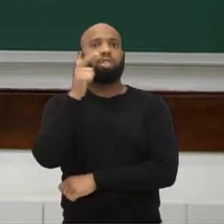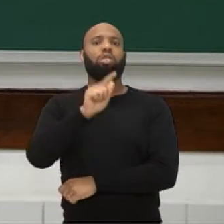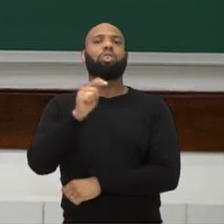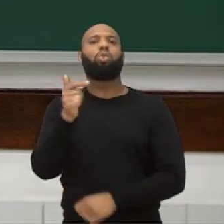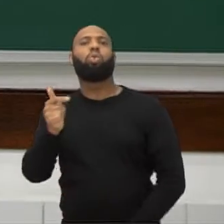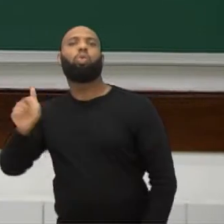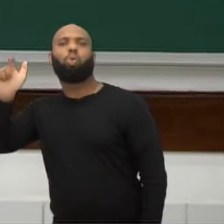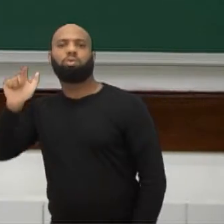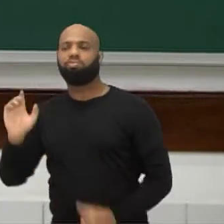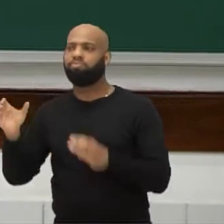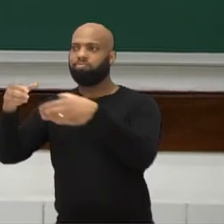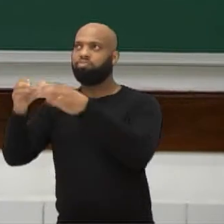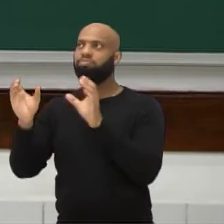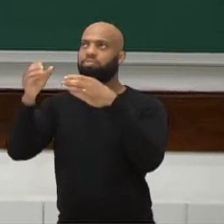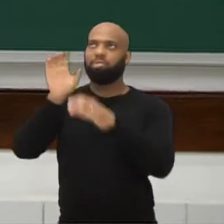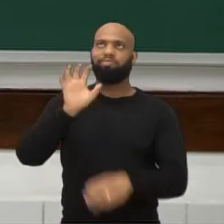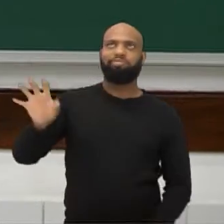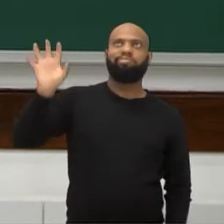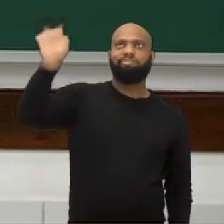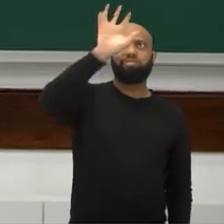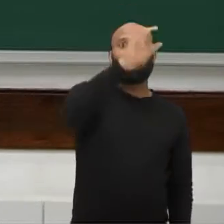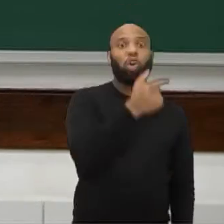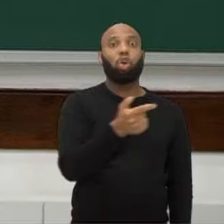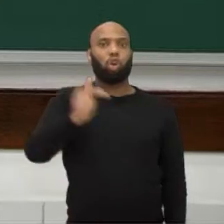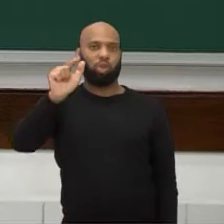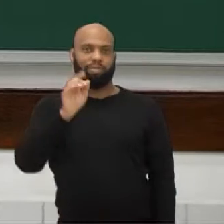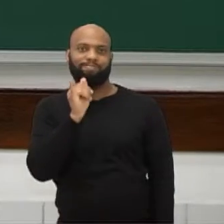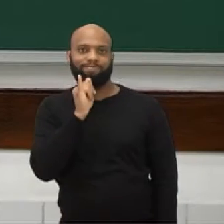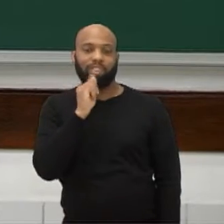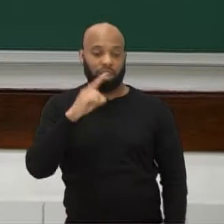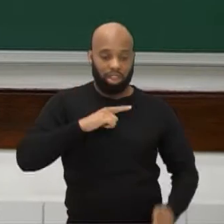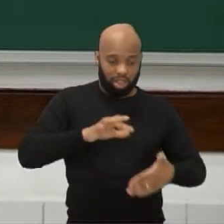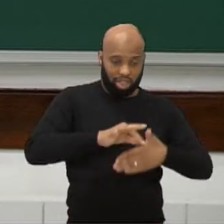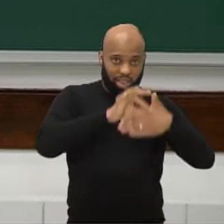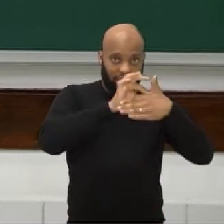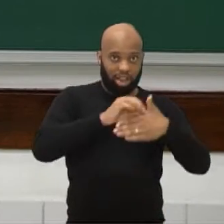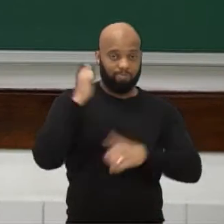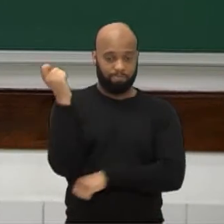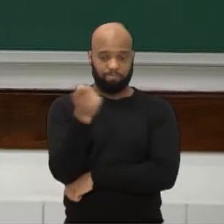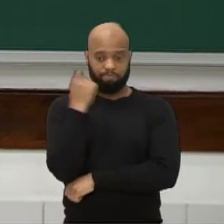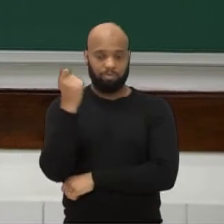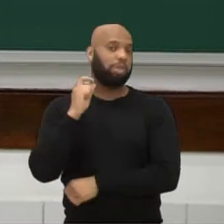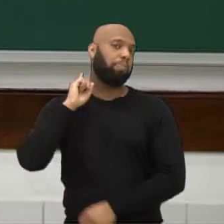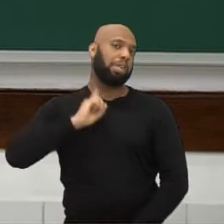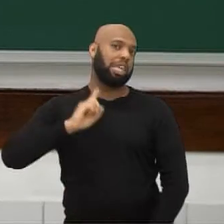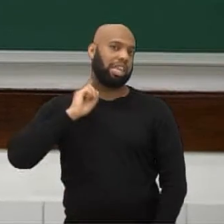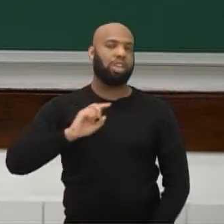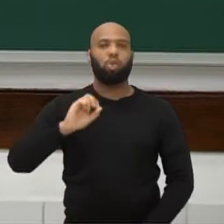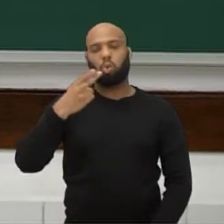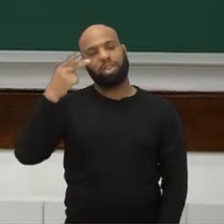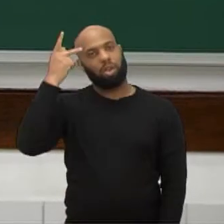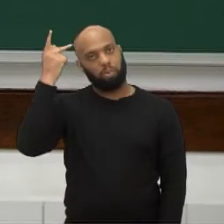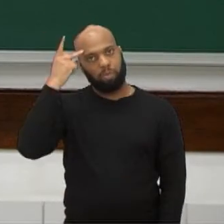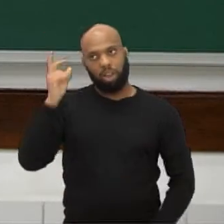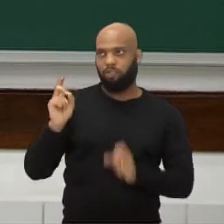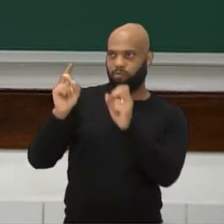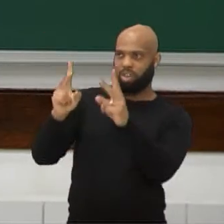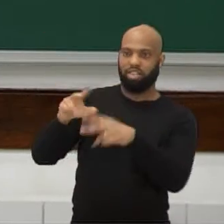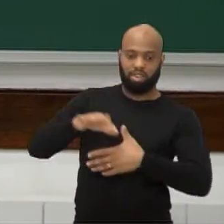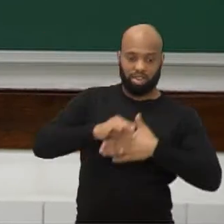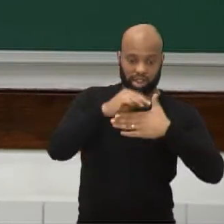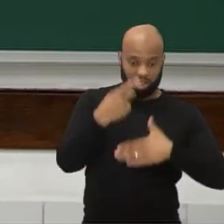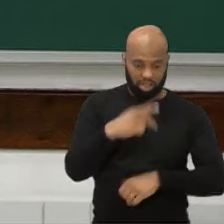para outra província, tá? Vamos imaginar que a carne gaúcha fosse para a província de Minas Gerais, de São Paulo.